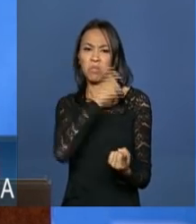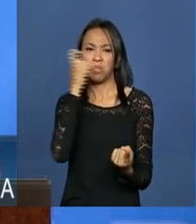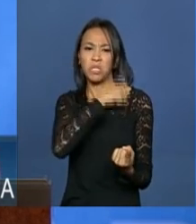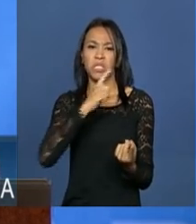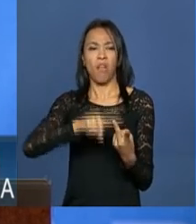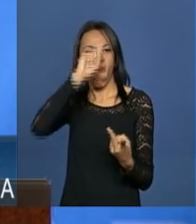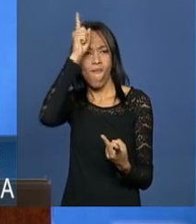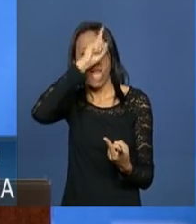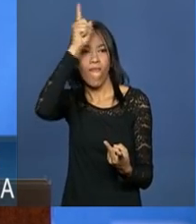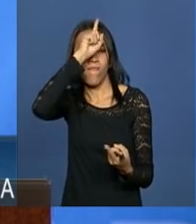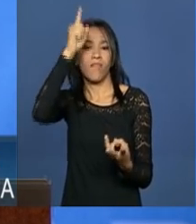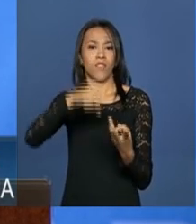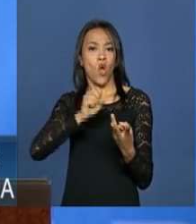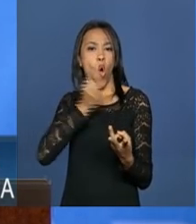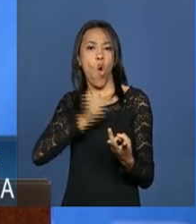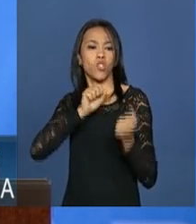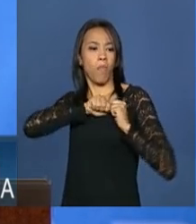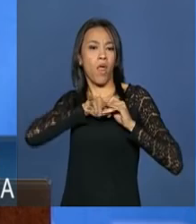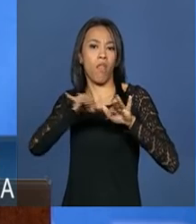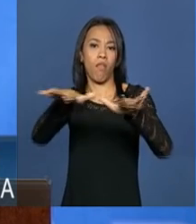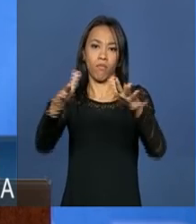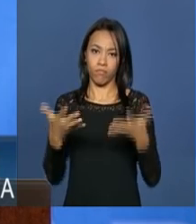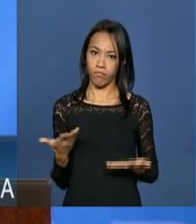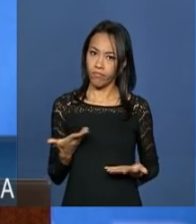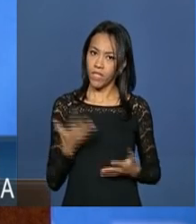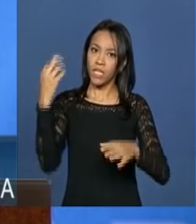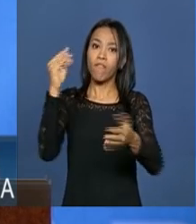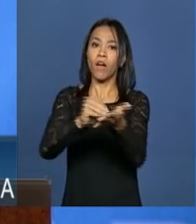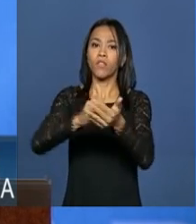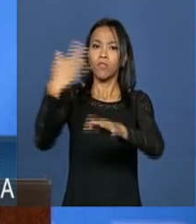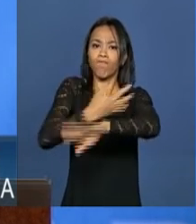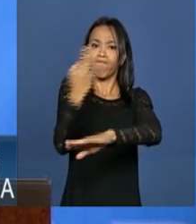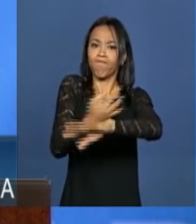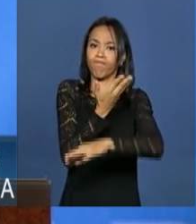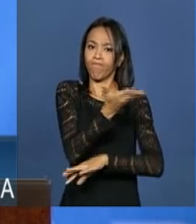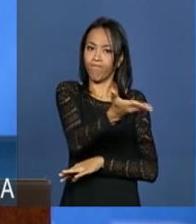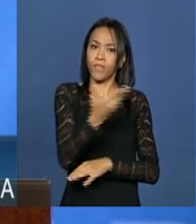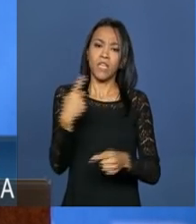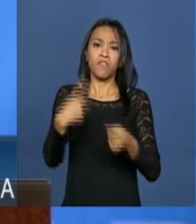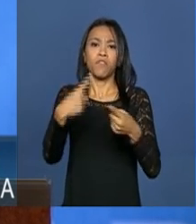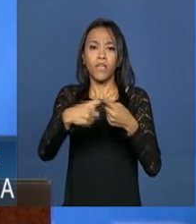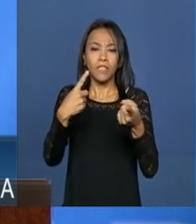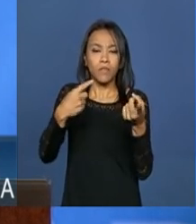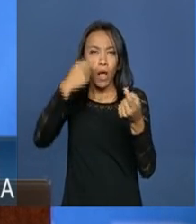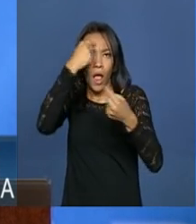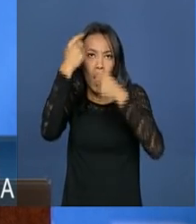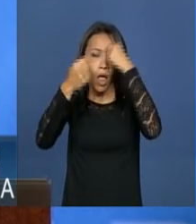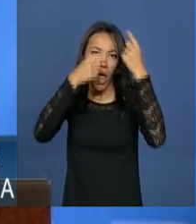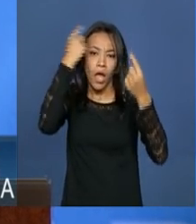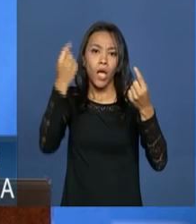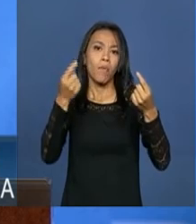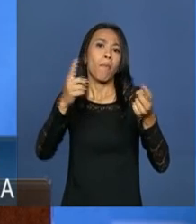inventando, incitando ódio e intolerância. produziu uma peça de ficção para